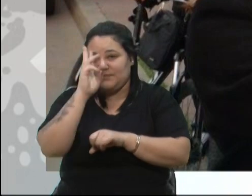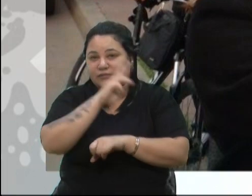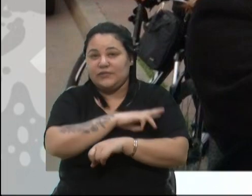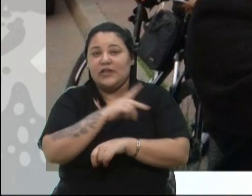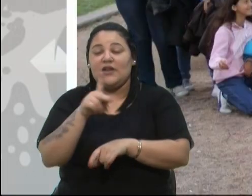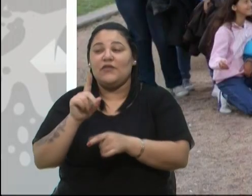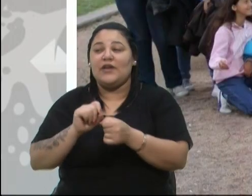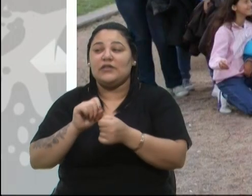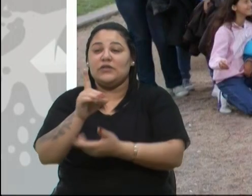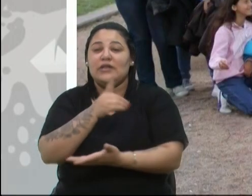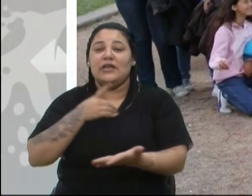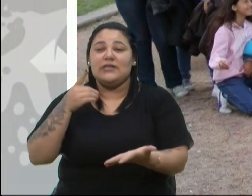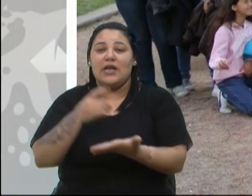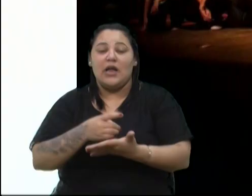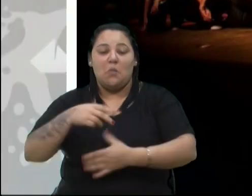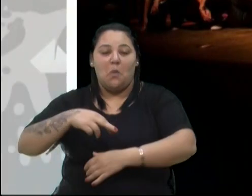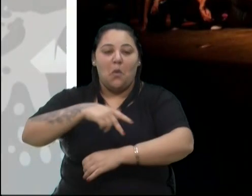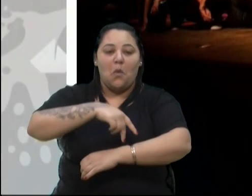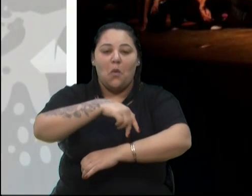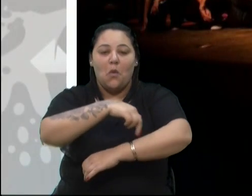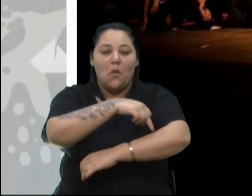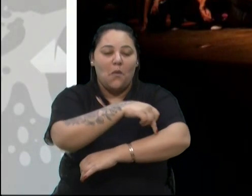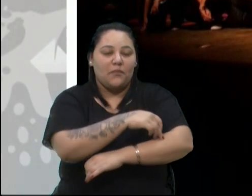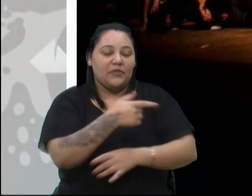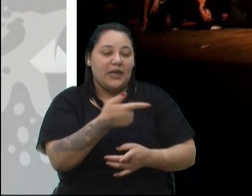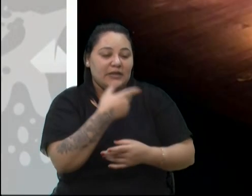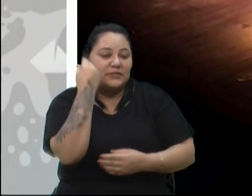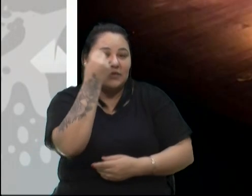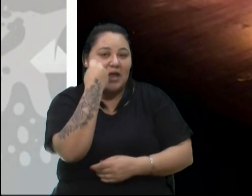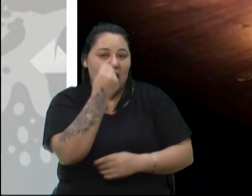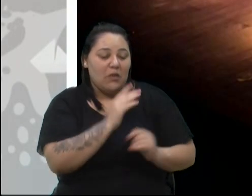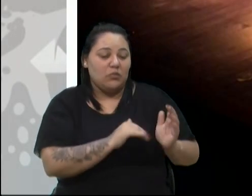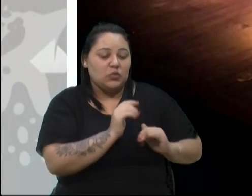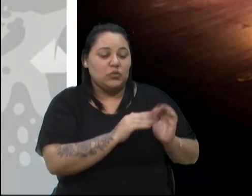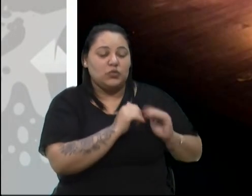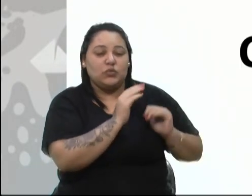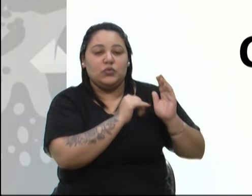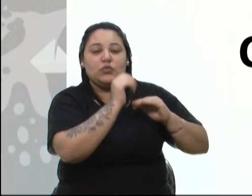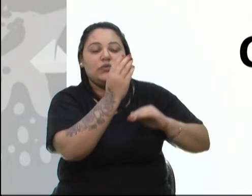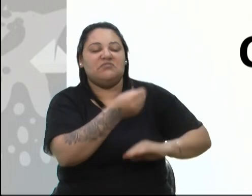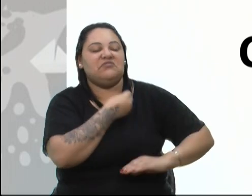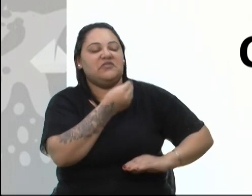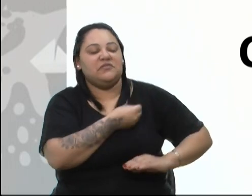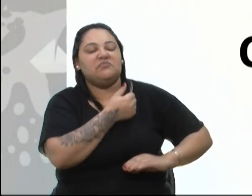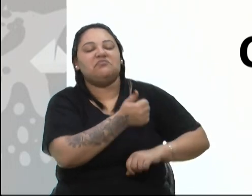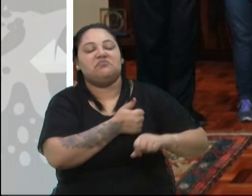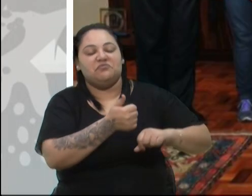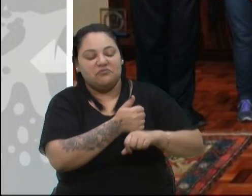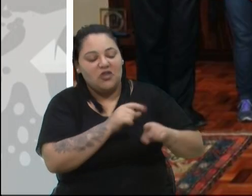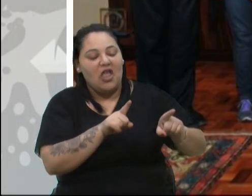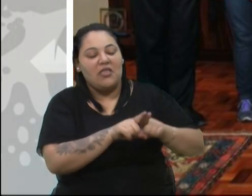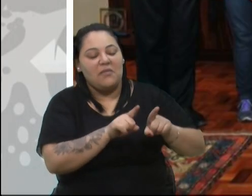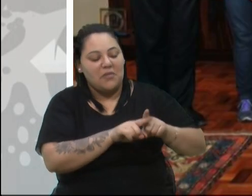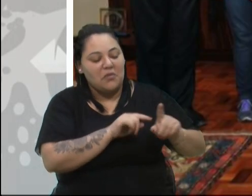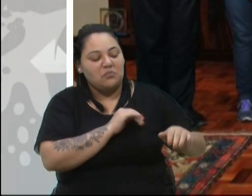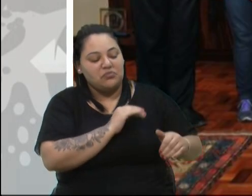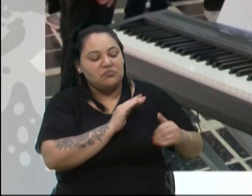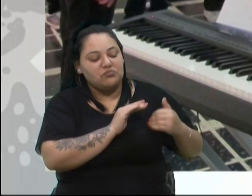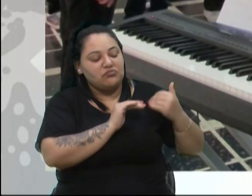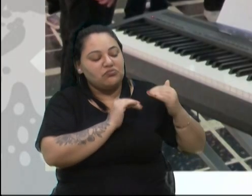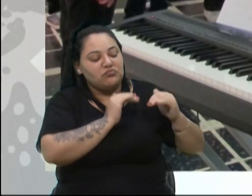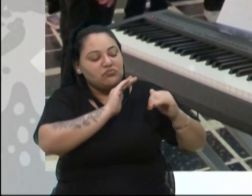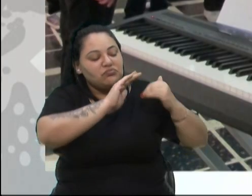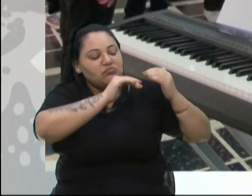moda. E essa experiência, ela constrói degraus na minha vida profissional também. Eu falei